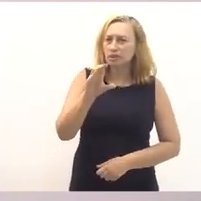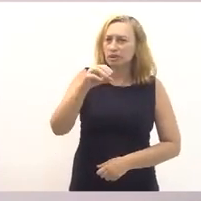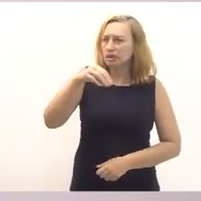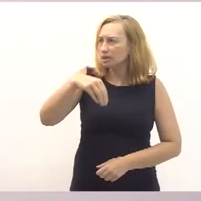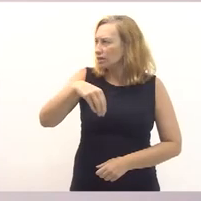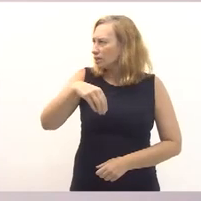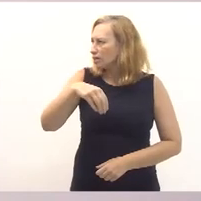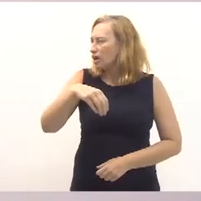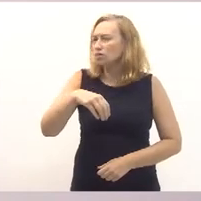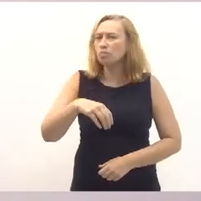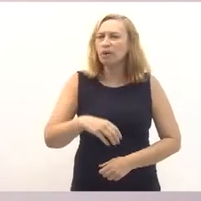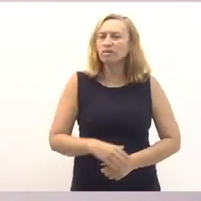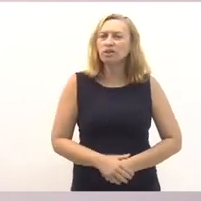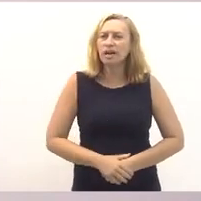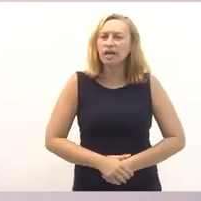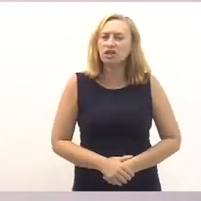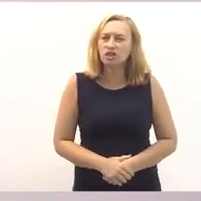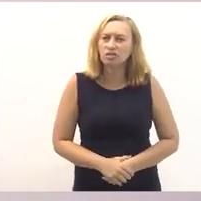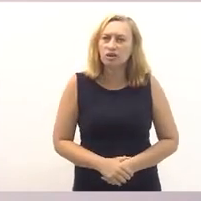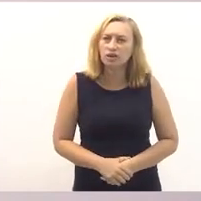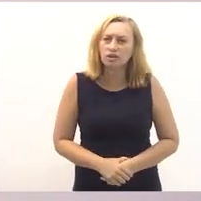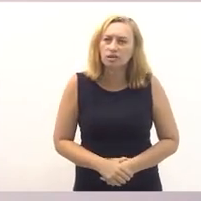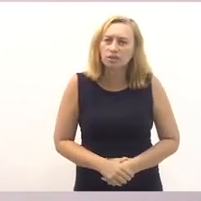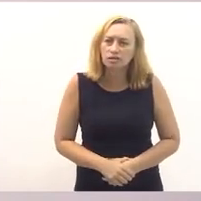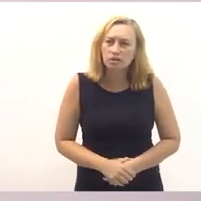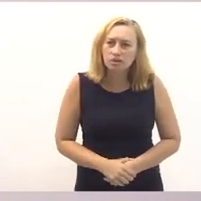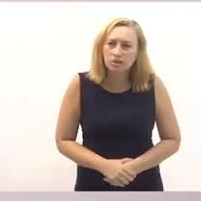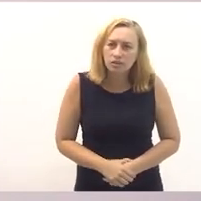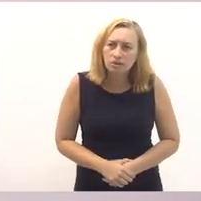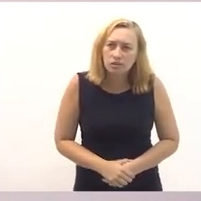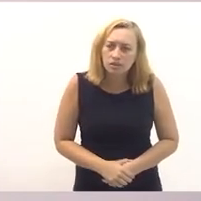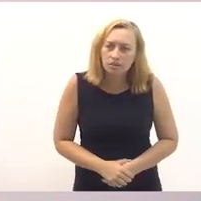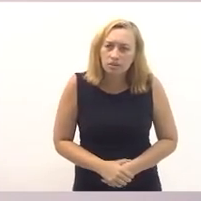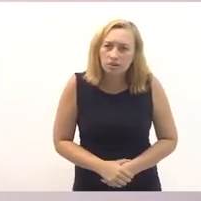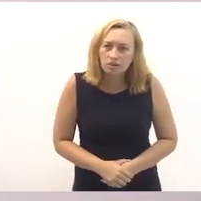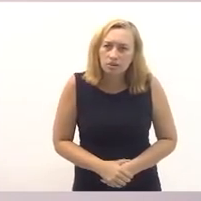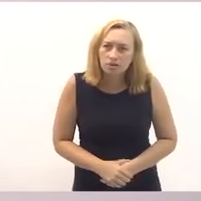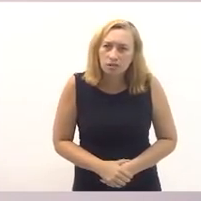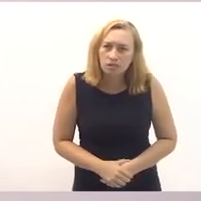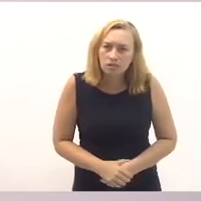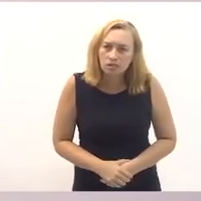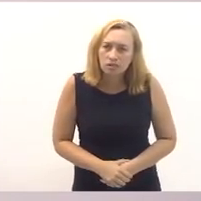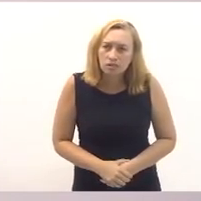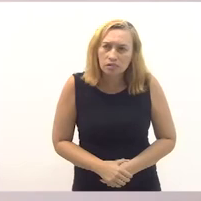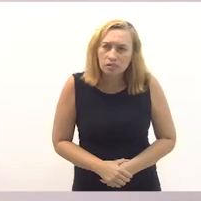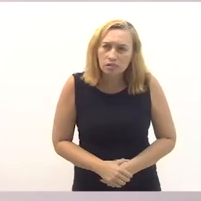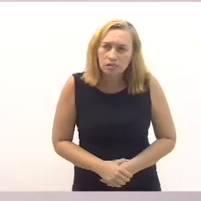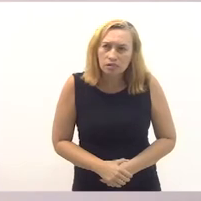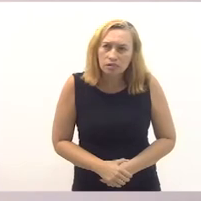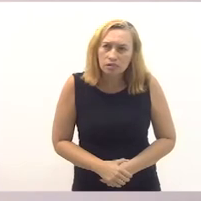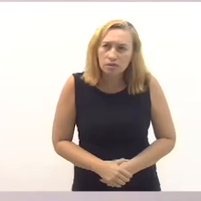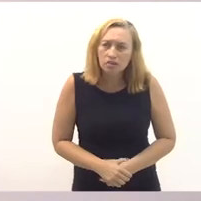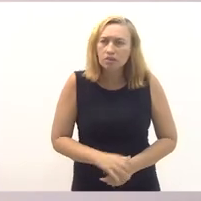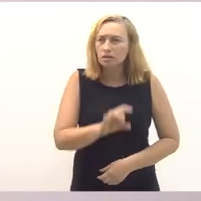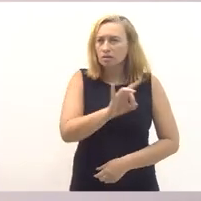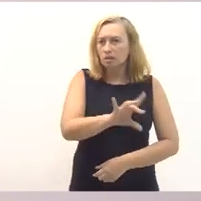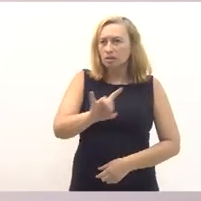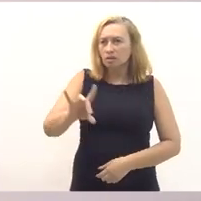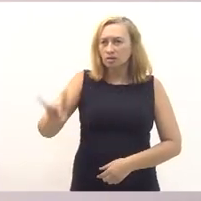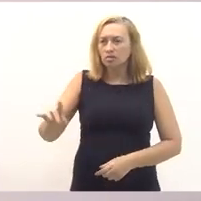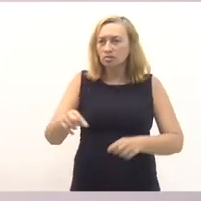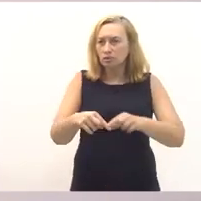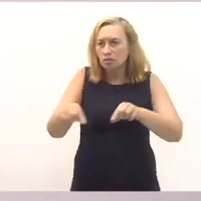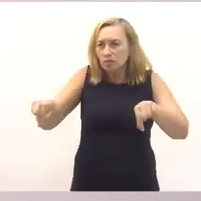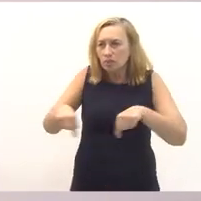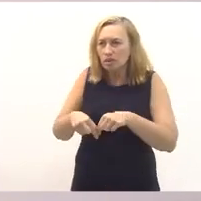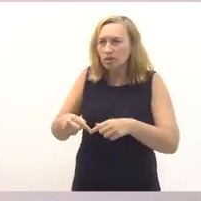Mas diferente de muitas outras nós crescemos nós nascemos durante uma pandemia então cada um no seu quadrado